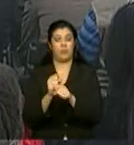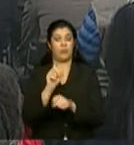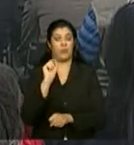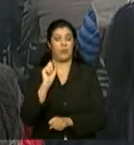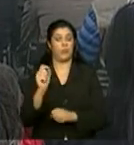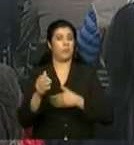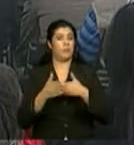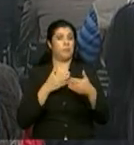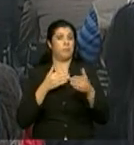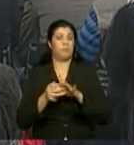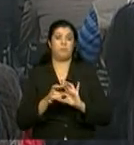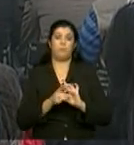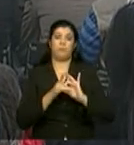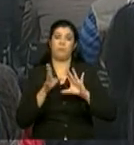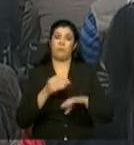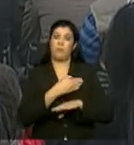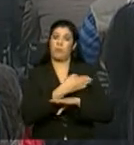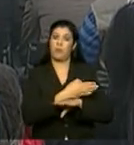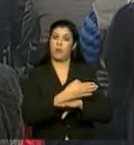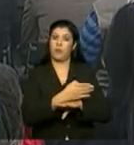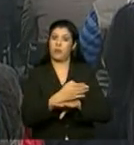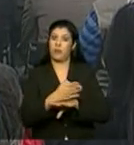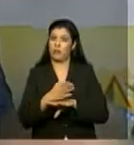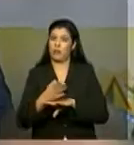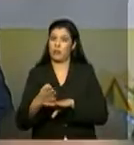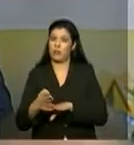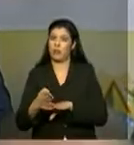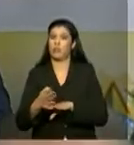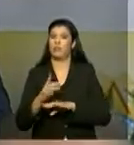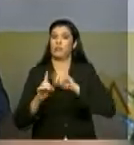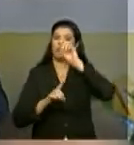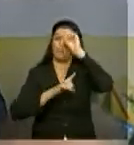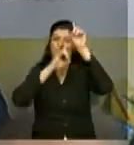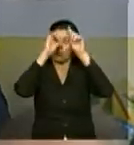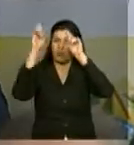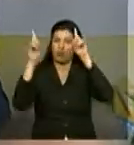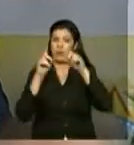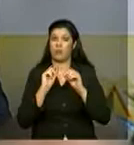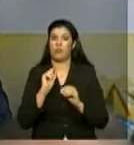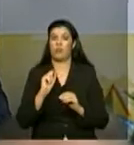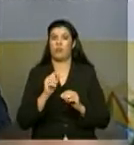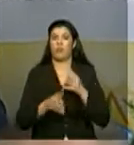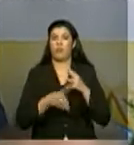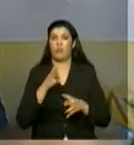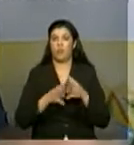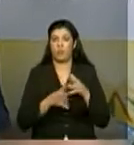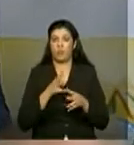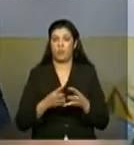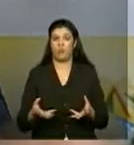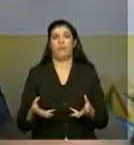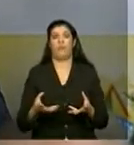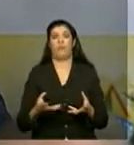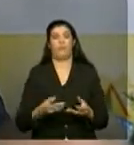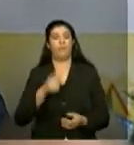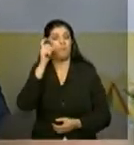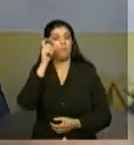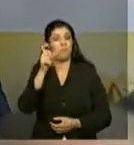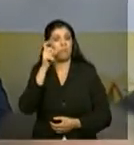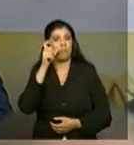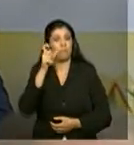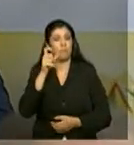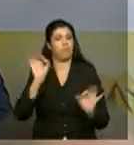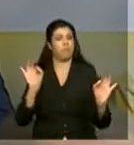em determinados períodos da democracia os conflitos de interesse se